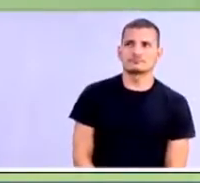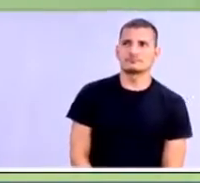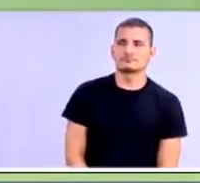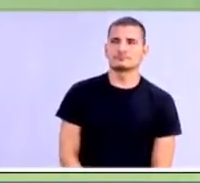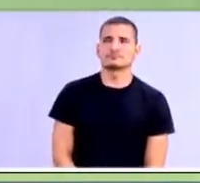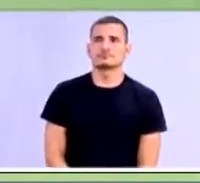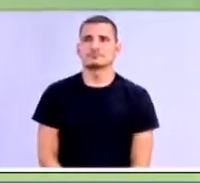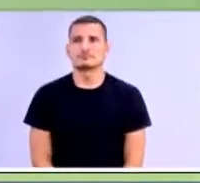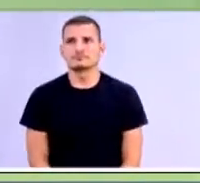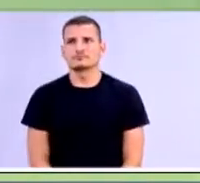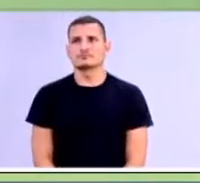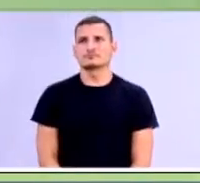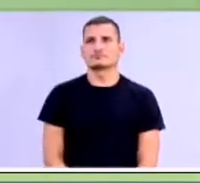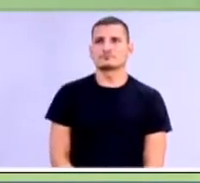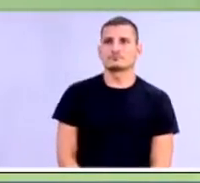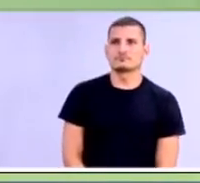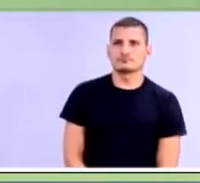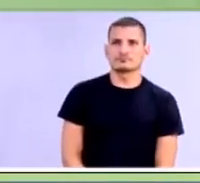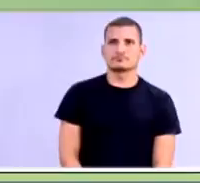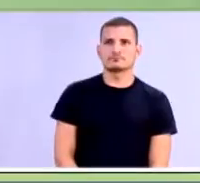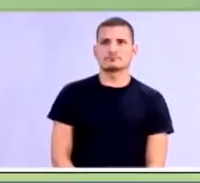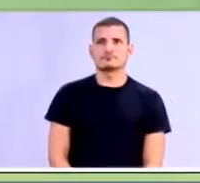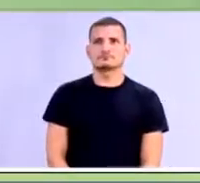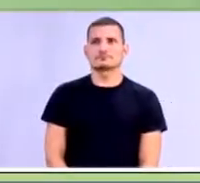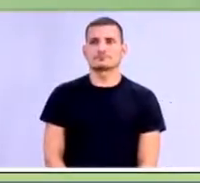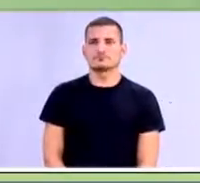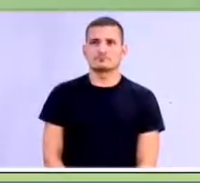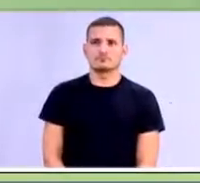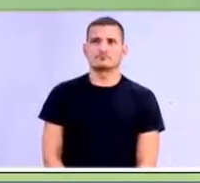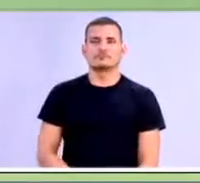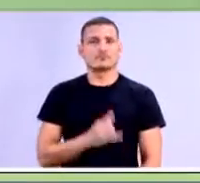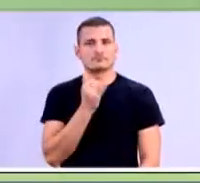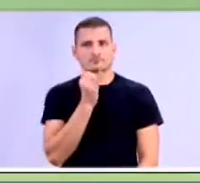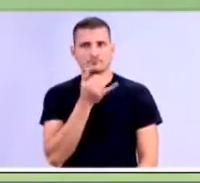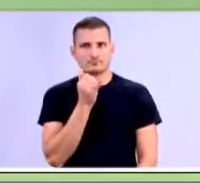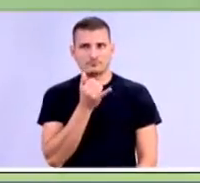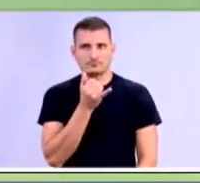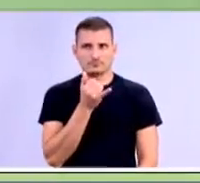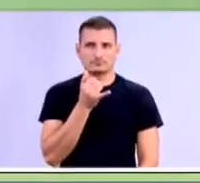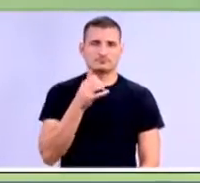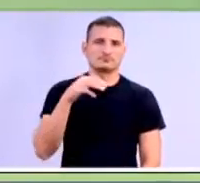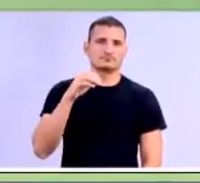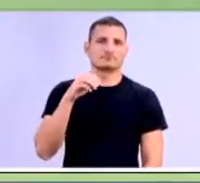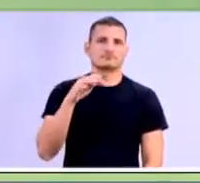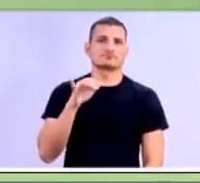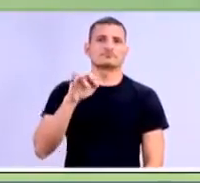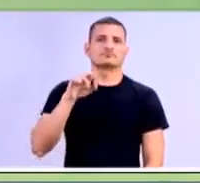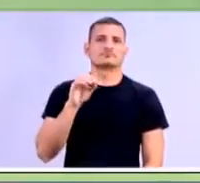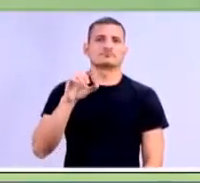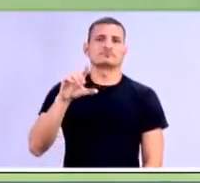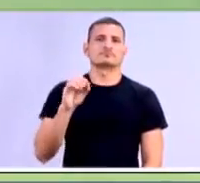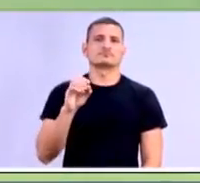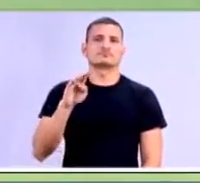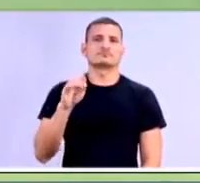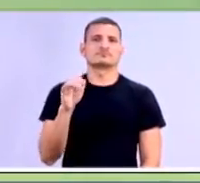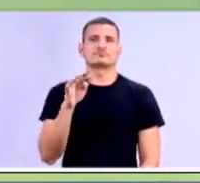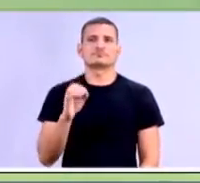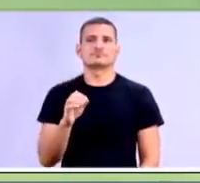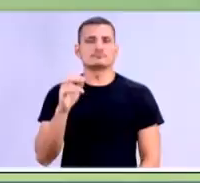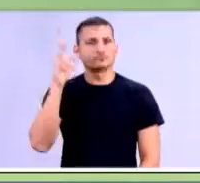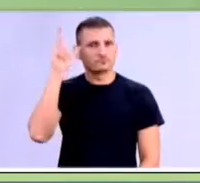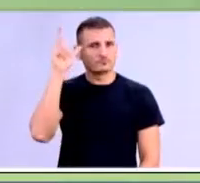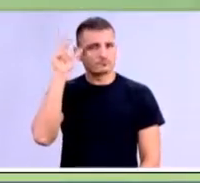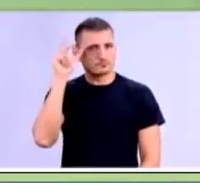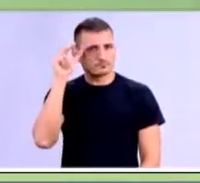texto narrativo. Nós temos essa fábula aqui, O Cavalo e o Burro, de Monteiro Lobato. O cavalo e o burro